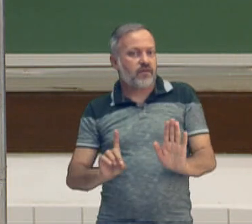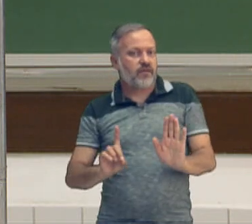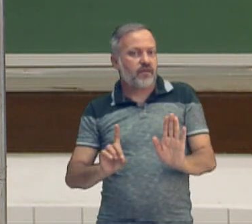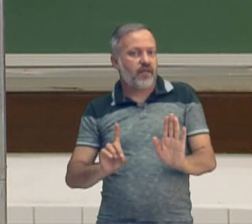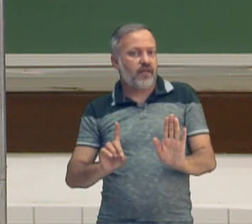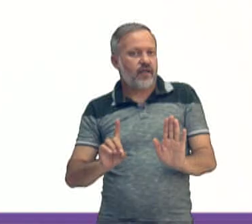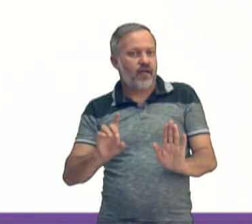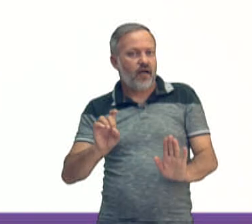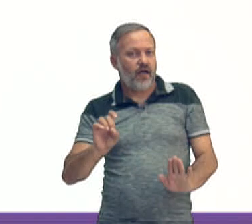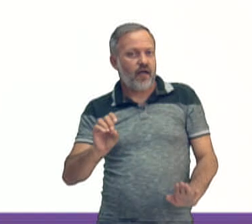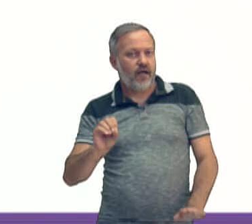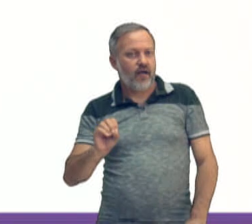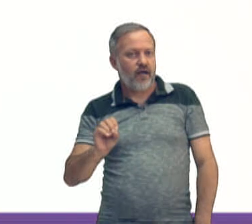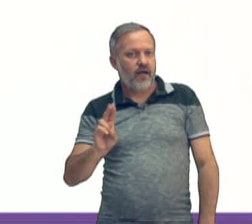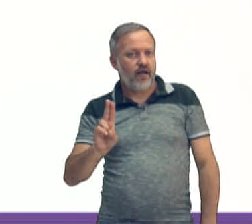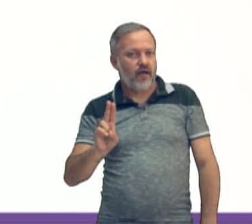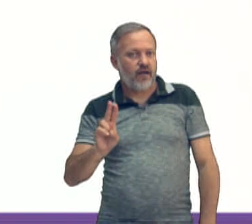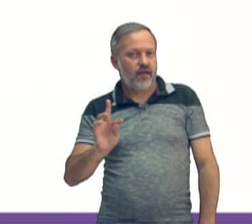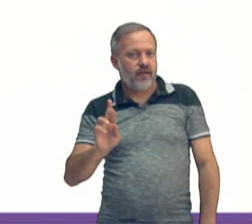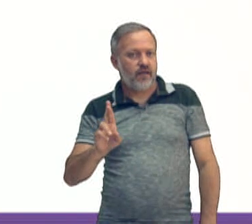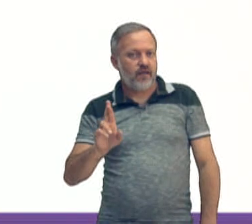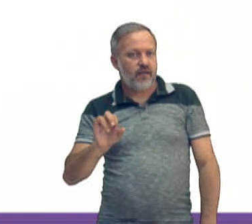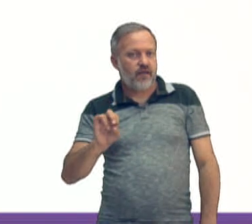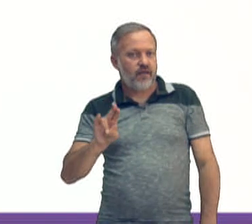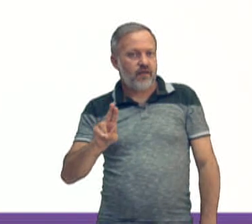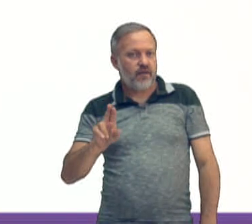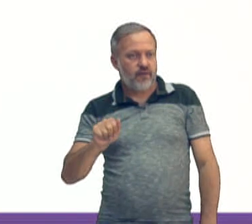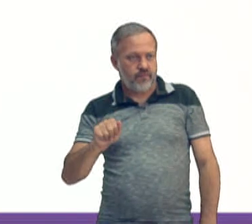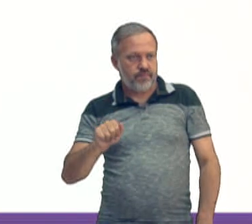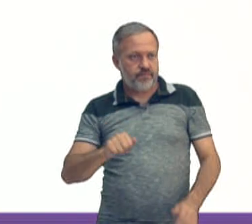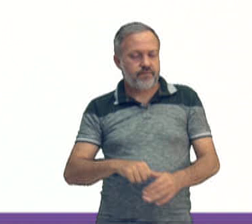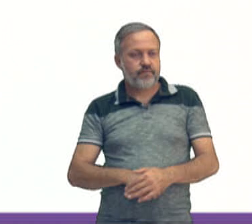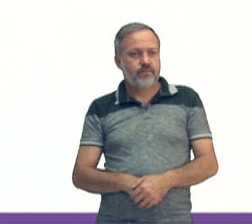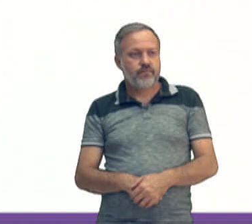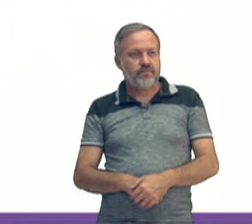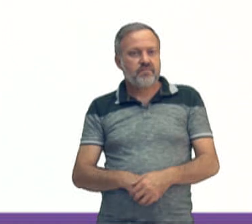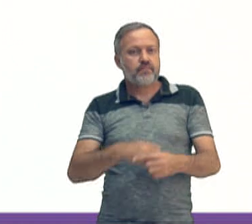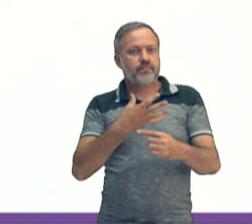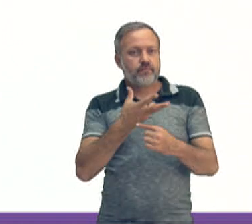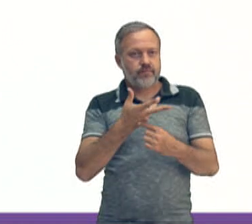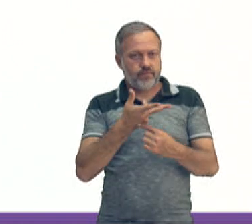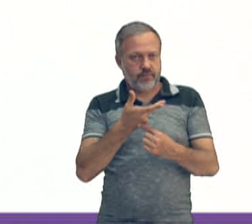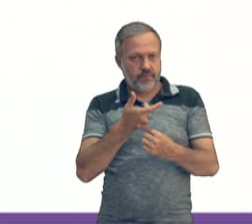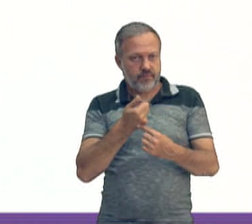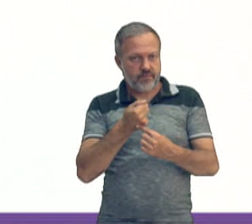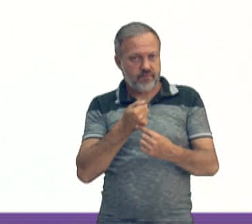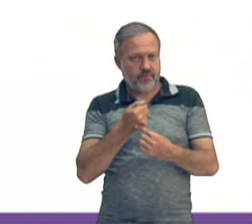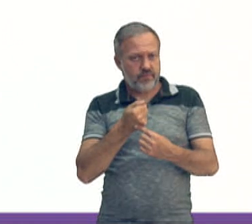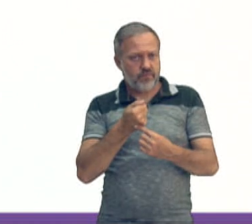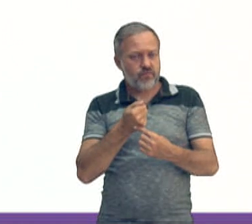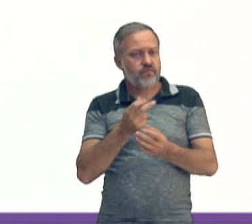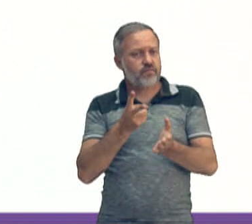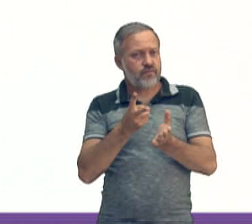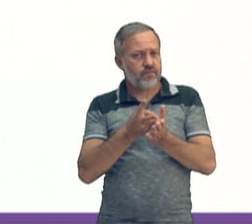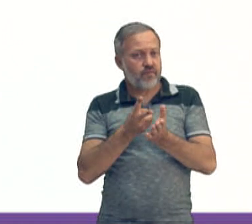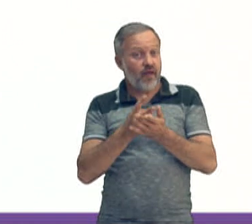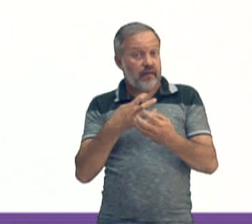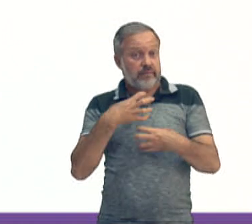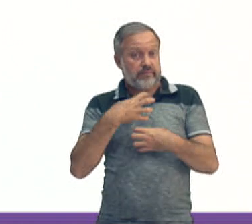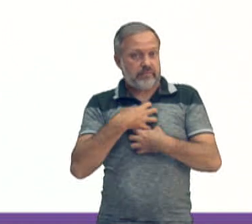Então, a arte, entre as várias funções, ela esteve marcadamente presente no contexto da